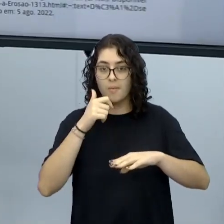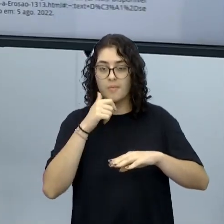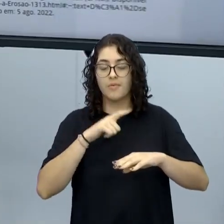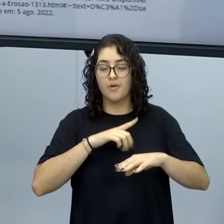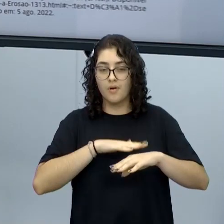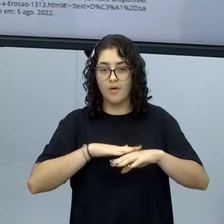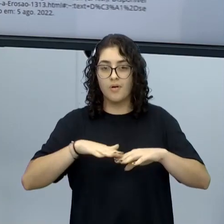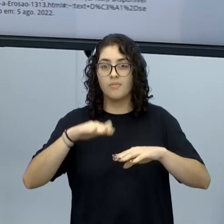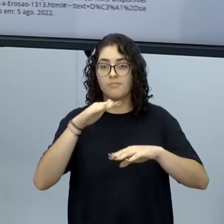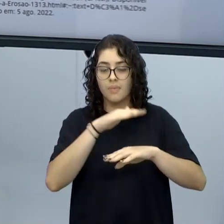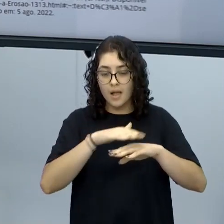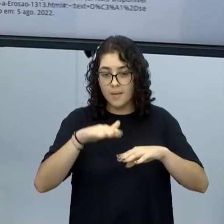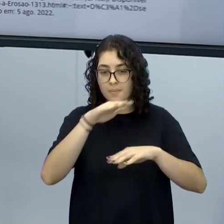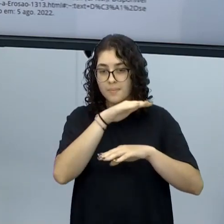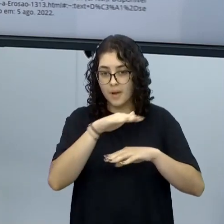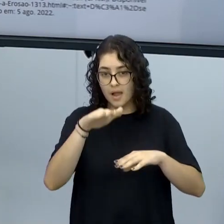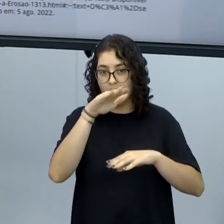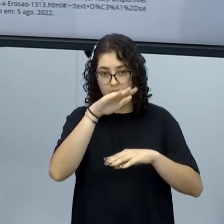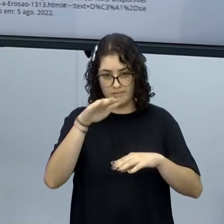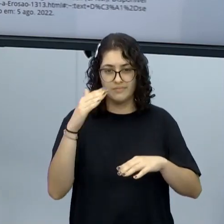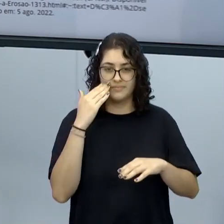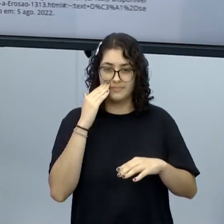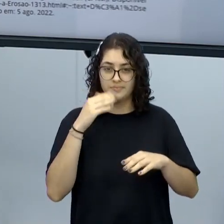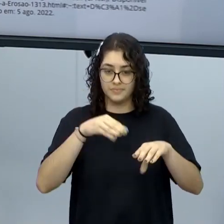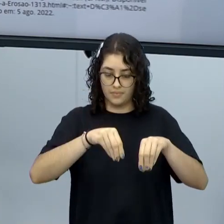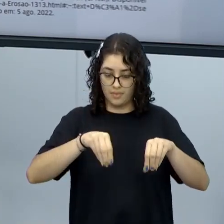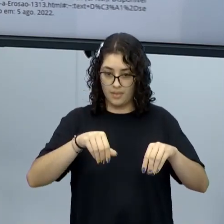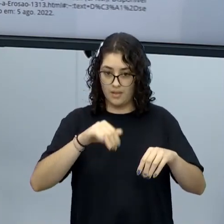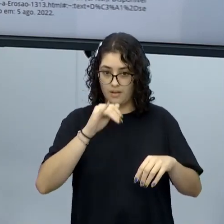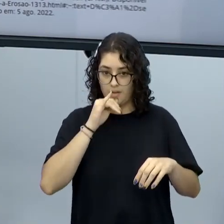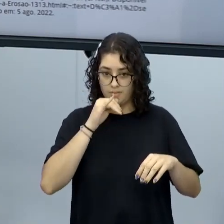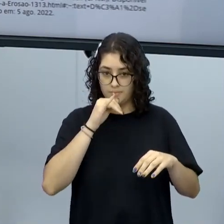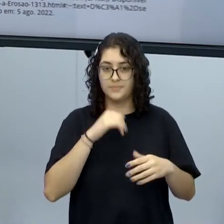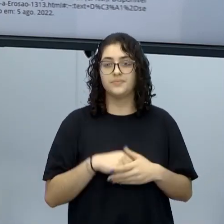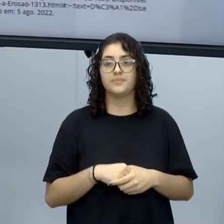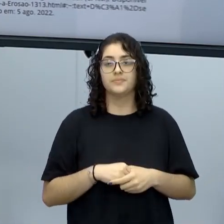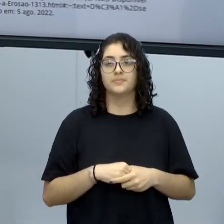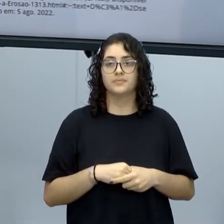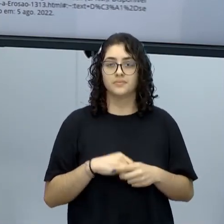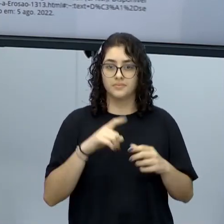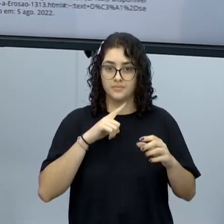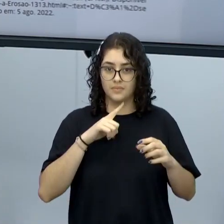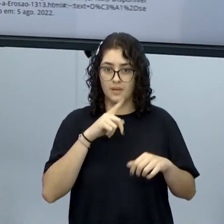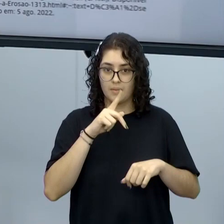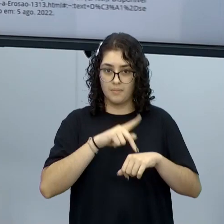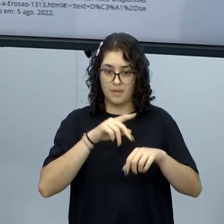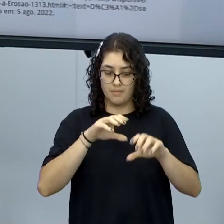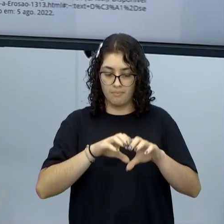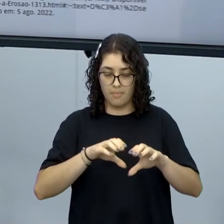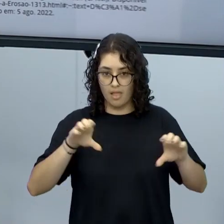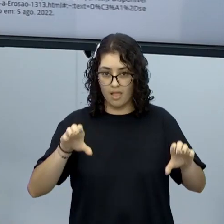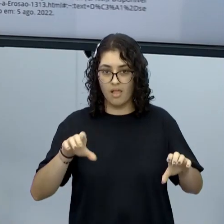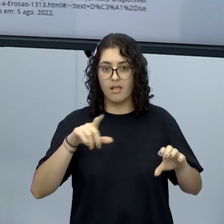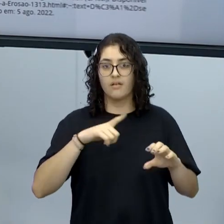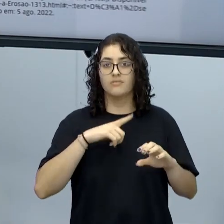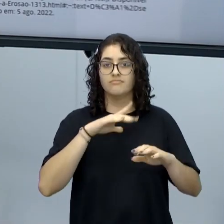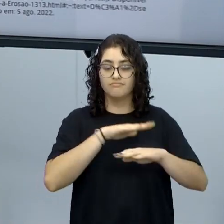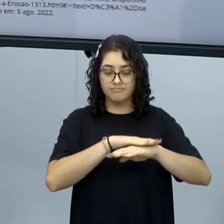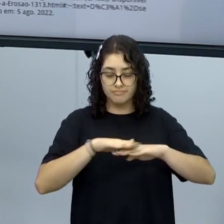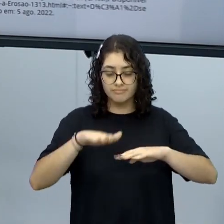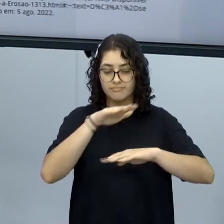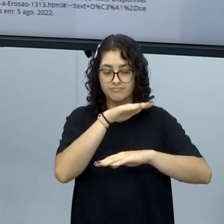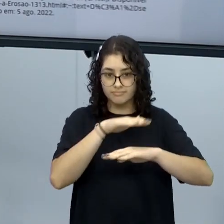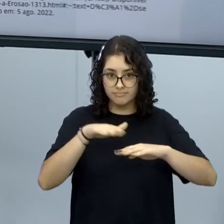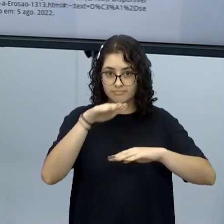horizonte B, depende, né? Vamos dizer que a gente tem até o horizonte C. Então, rocha-mãe, horizonte A, B, C.